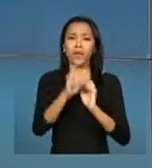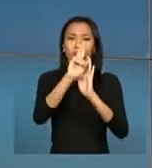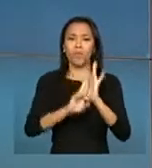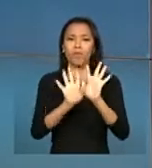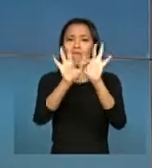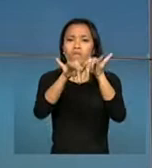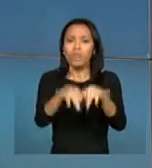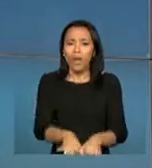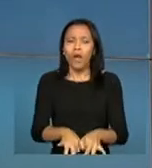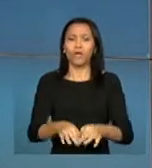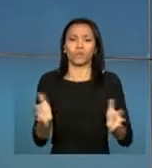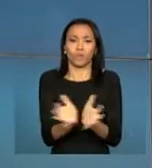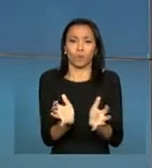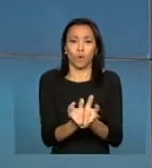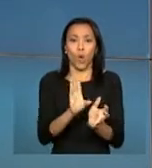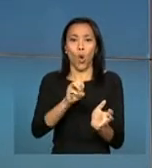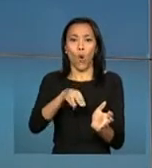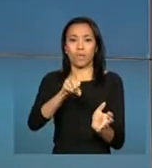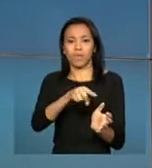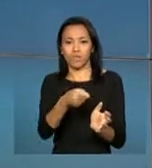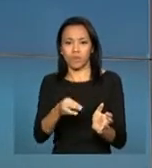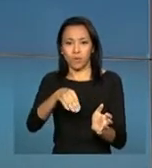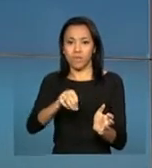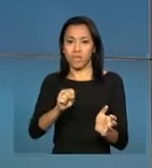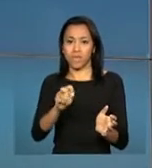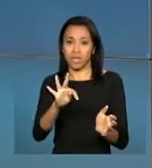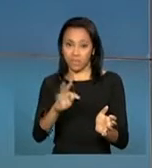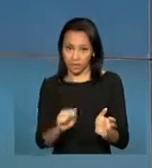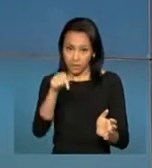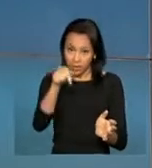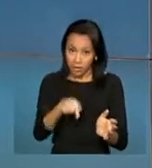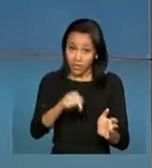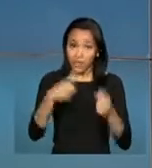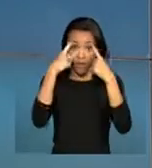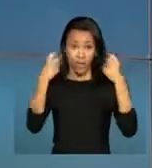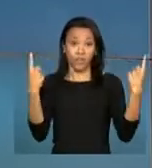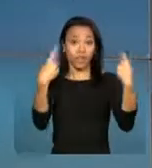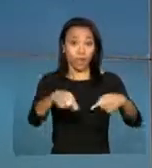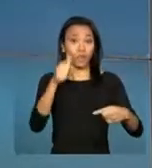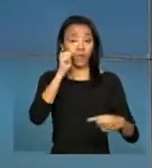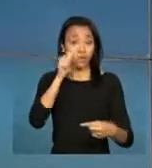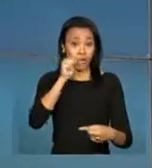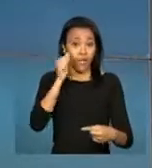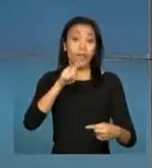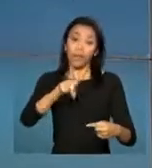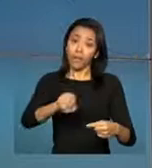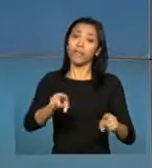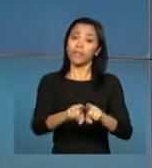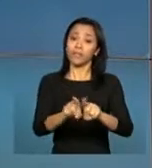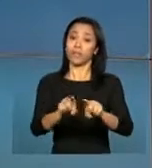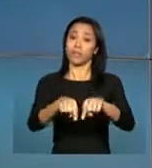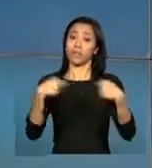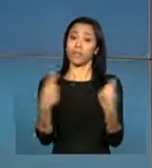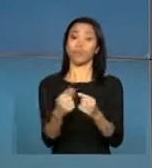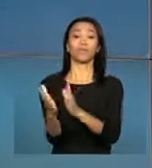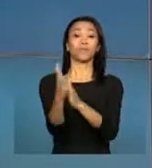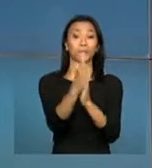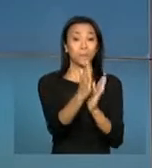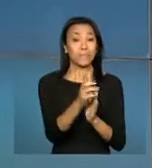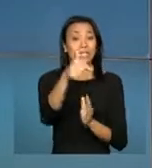final da Comissão Parlamentar Mista de Inquérito da Violência contra a Mulher, sessão solene também que comemora